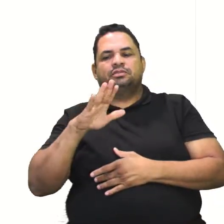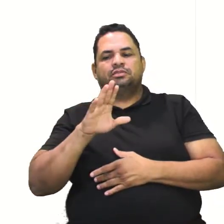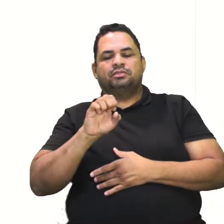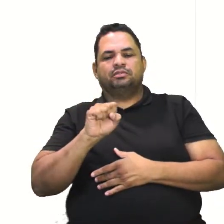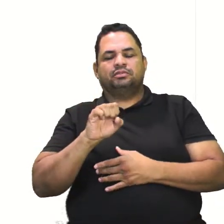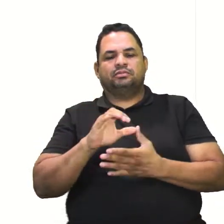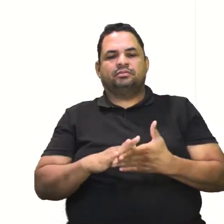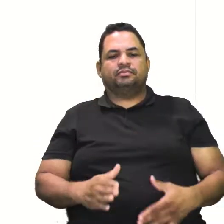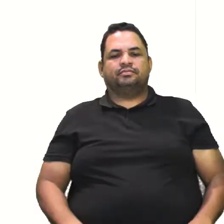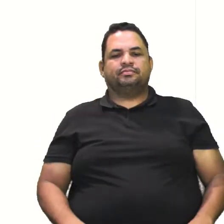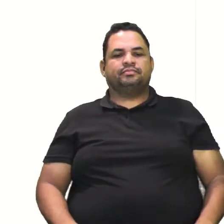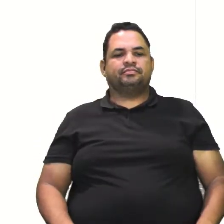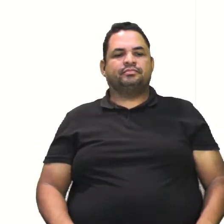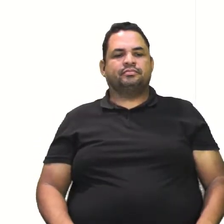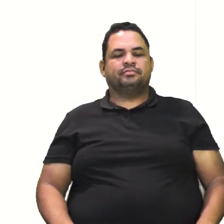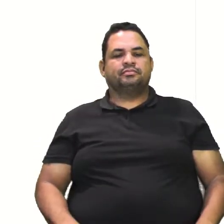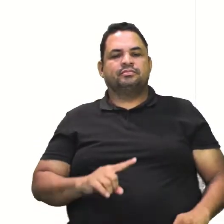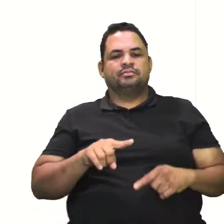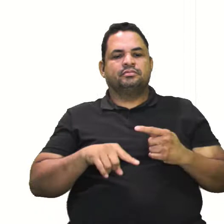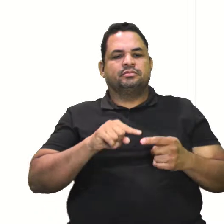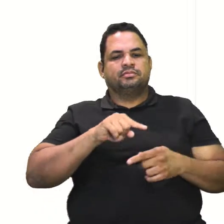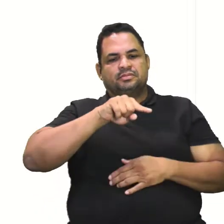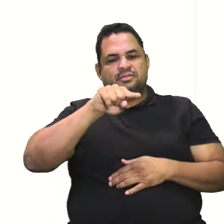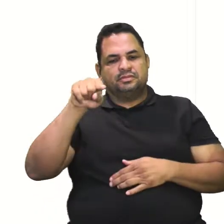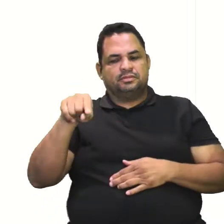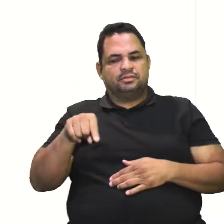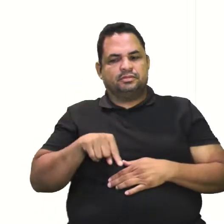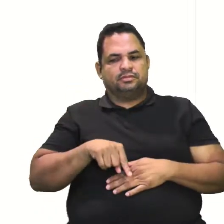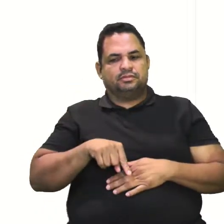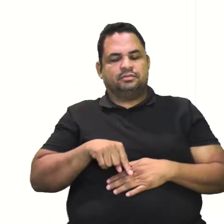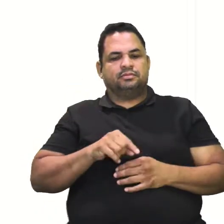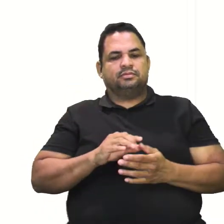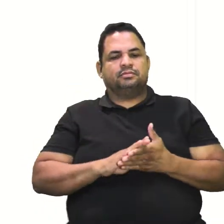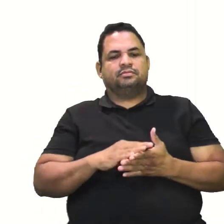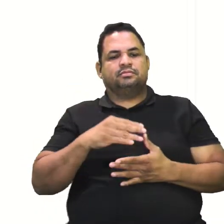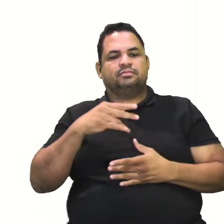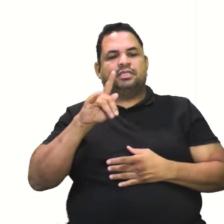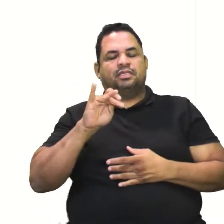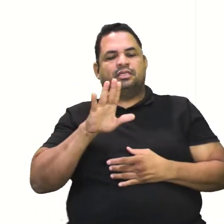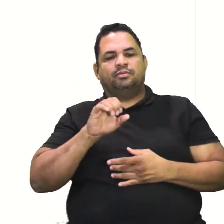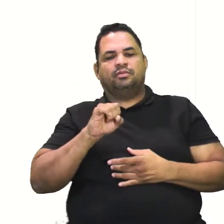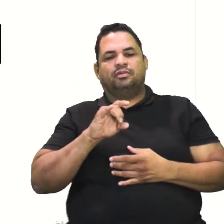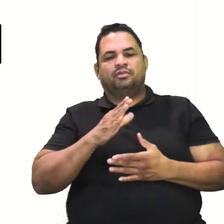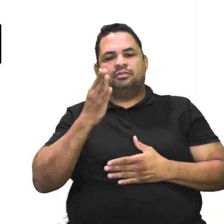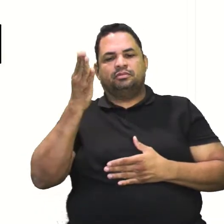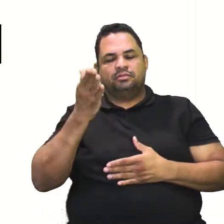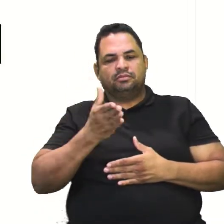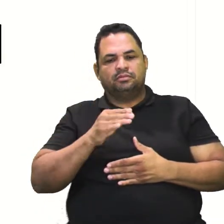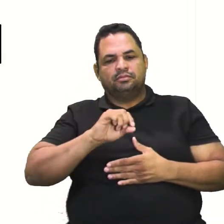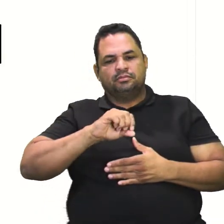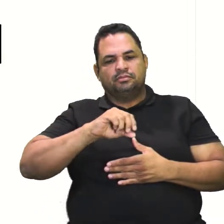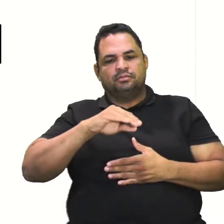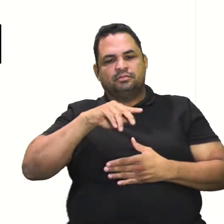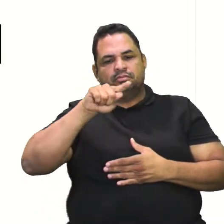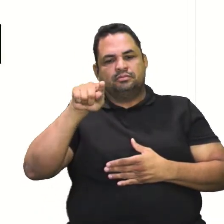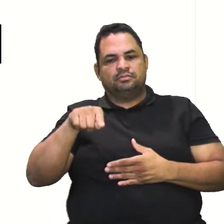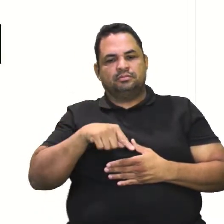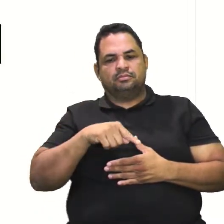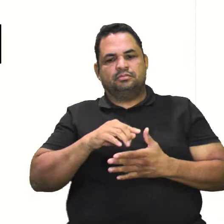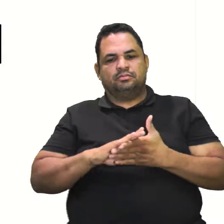elipse. Olha que bacana, né? Na sequência, a gente tem a nossa querida e famosa parábola e finalizando